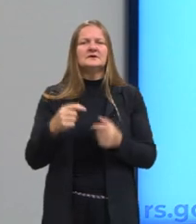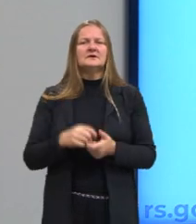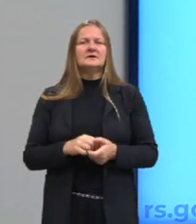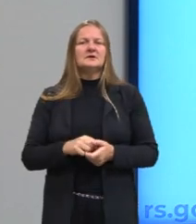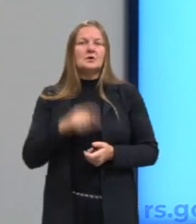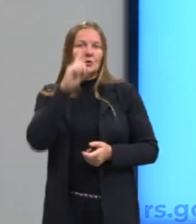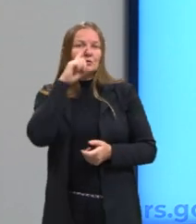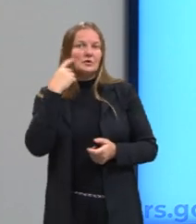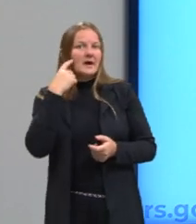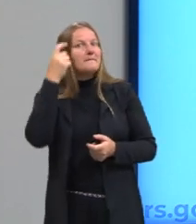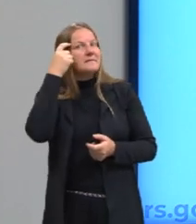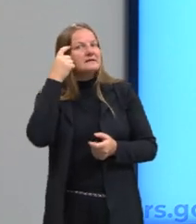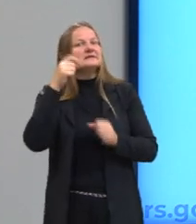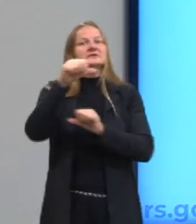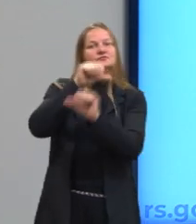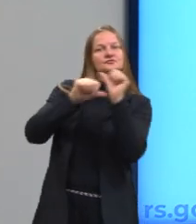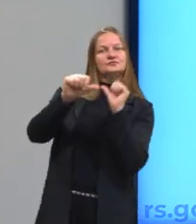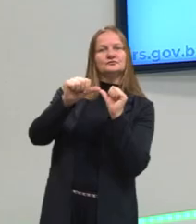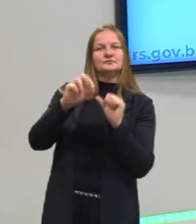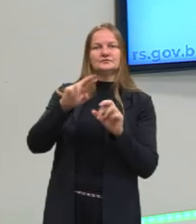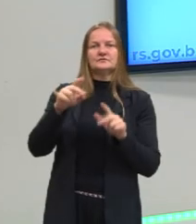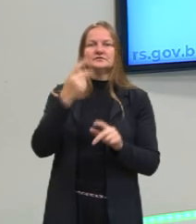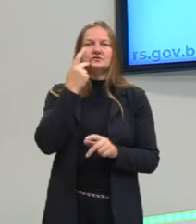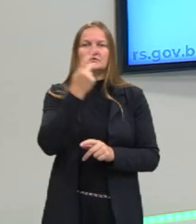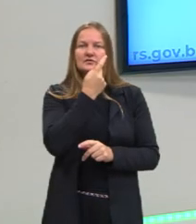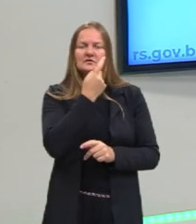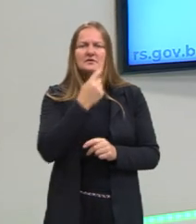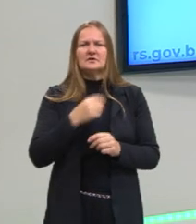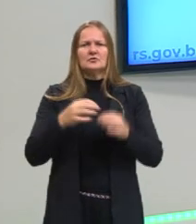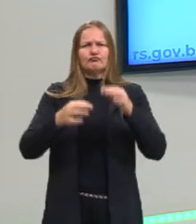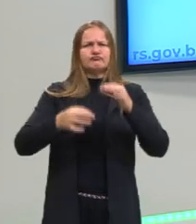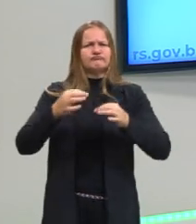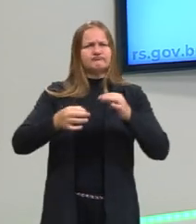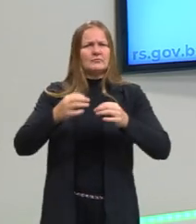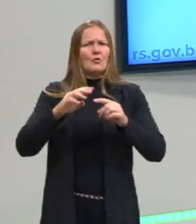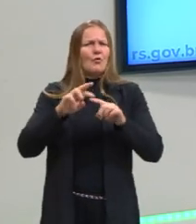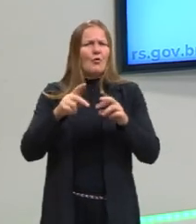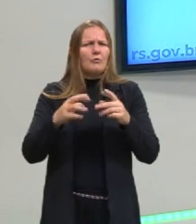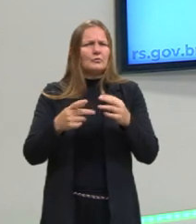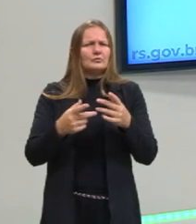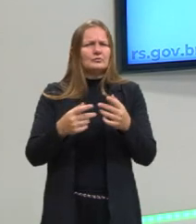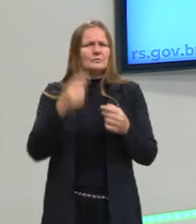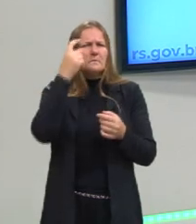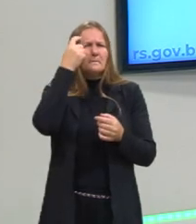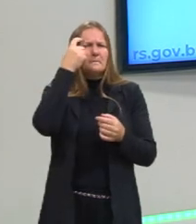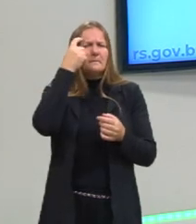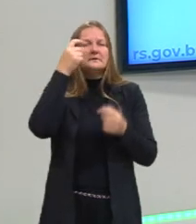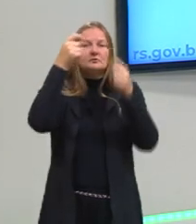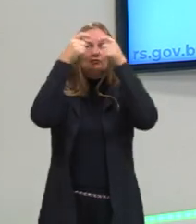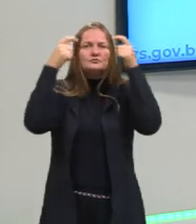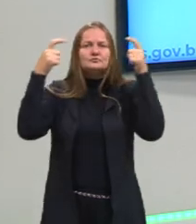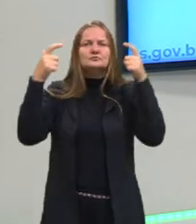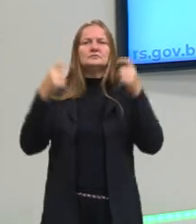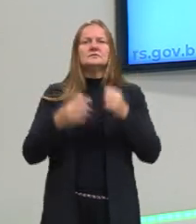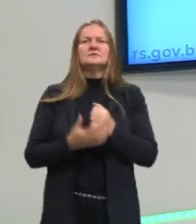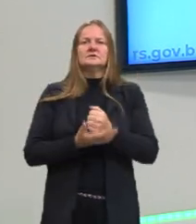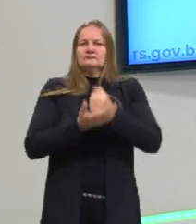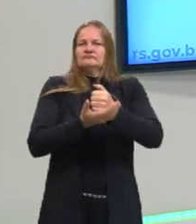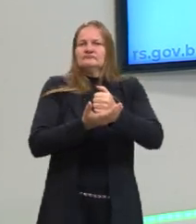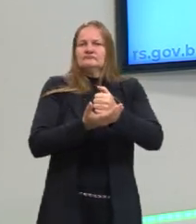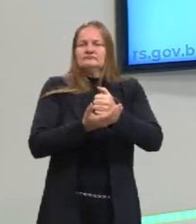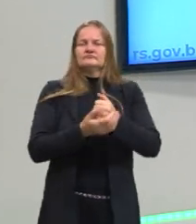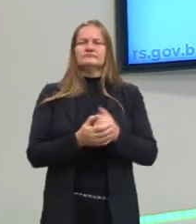propõe que o ser humano e aí ele põe em juízo né Depois em suspensão o conhecimento cancro